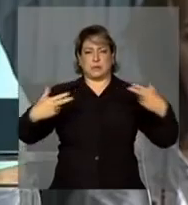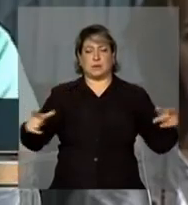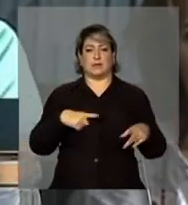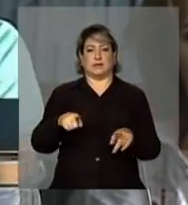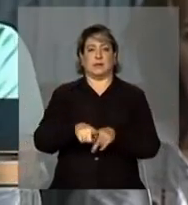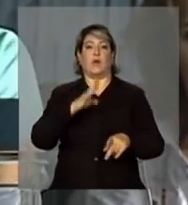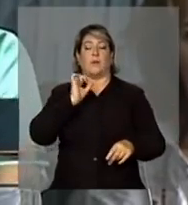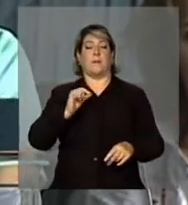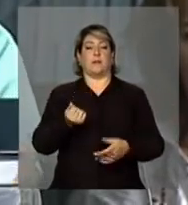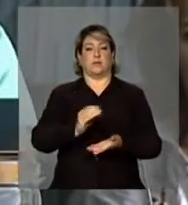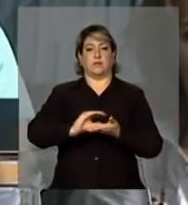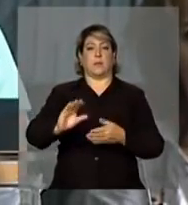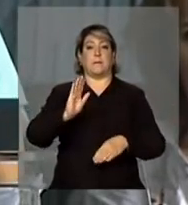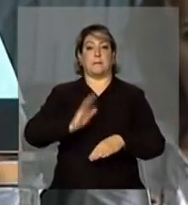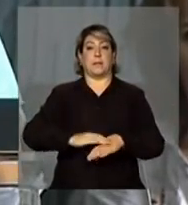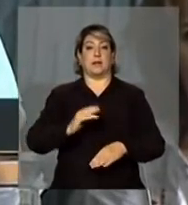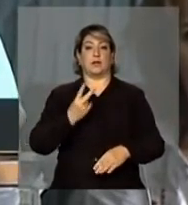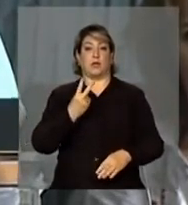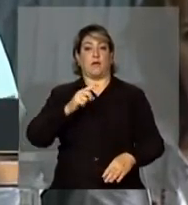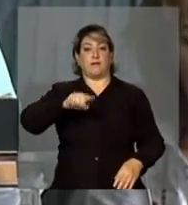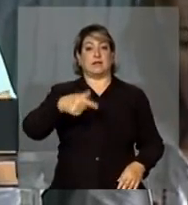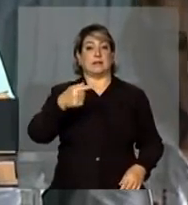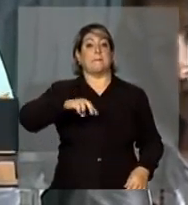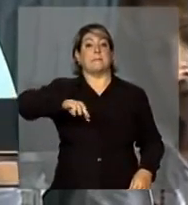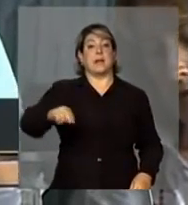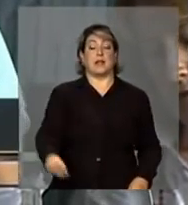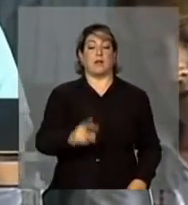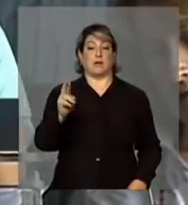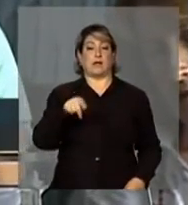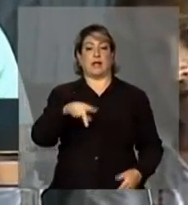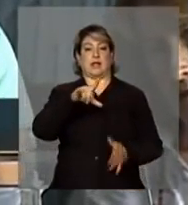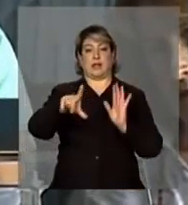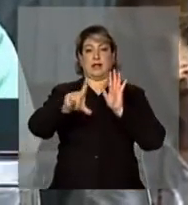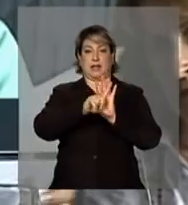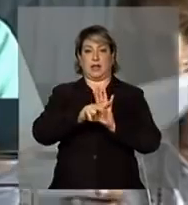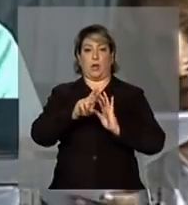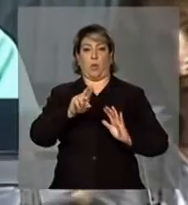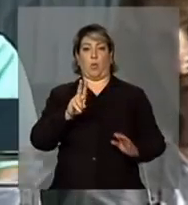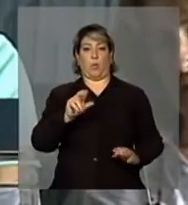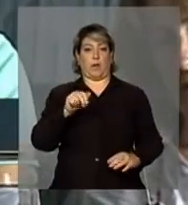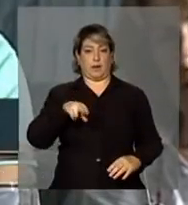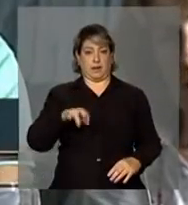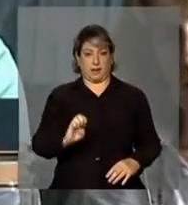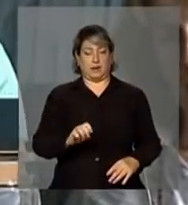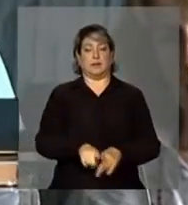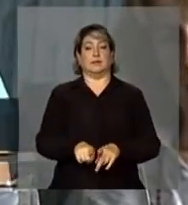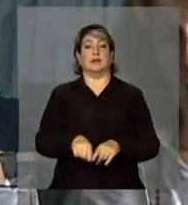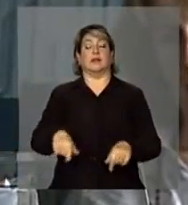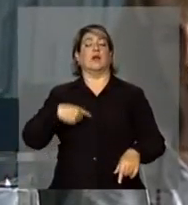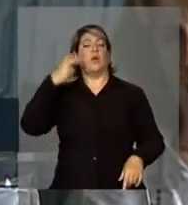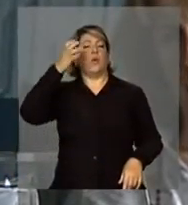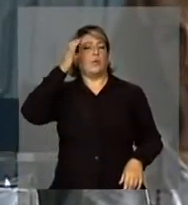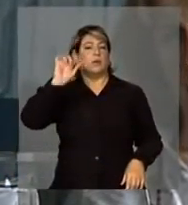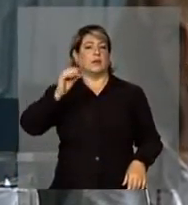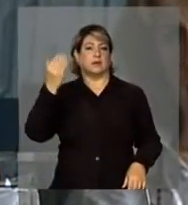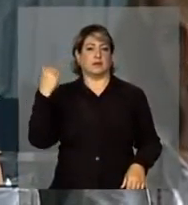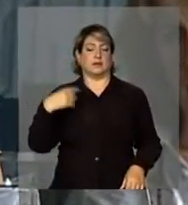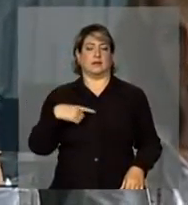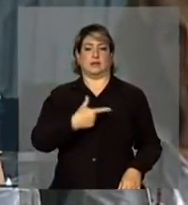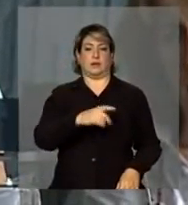reconhecidas, um investimento de mais de 2,7 milhões pela Lei Rouanet. A cultura há 10 anos, desde 2003,